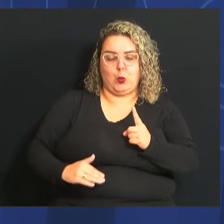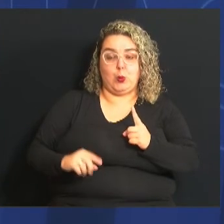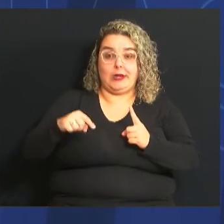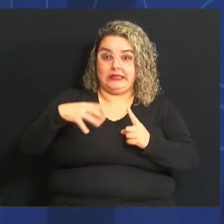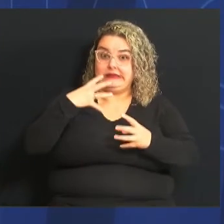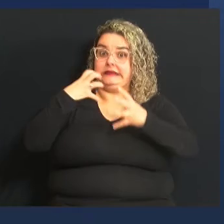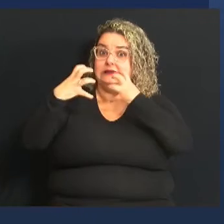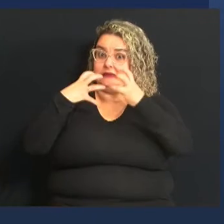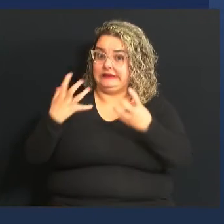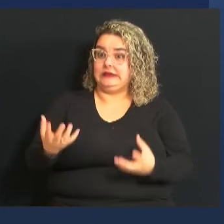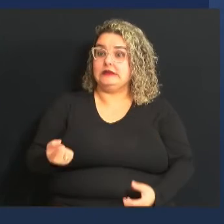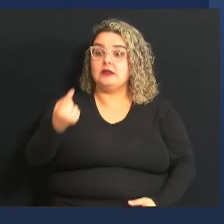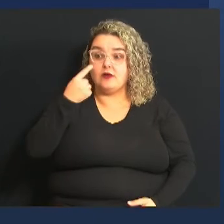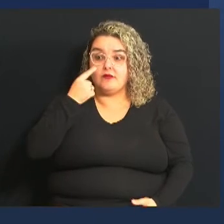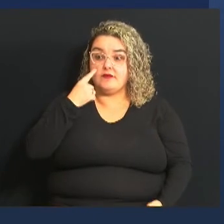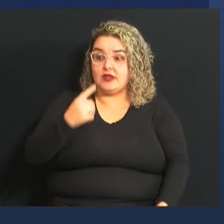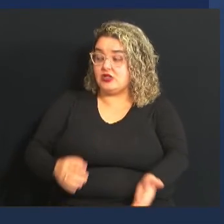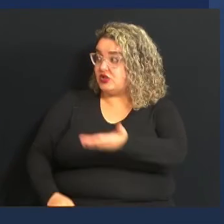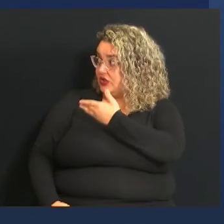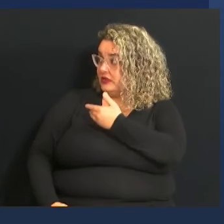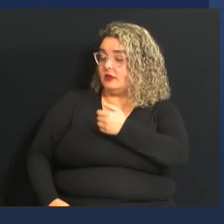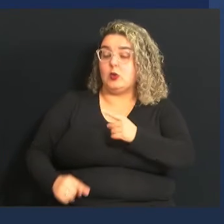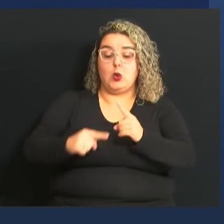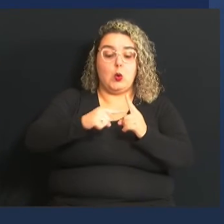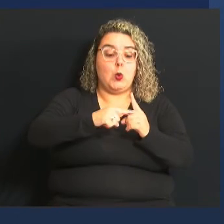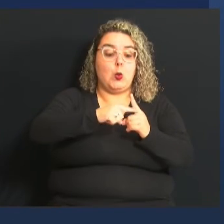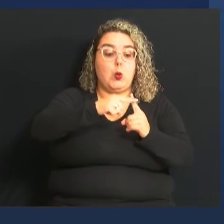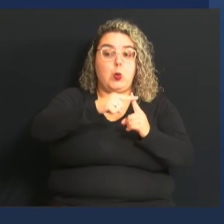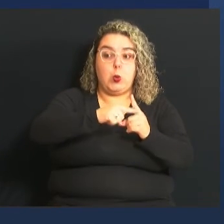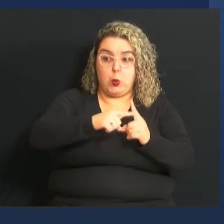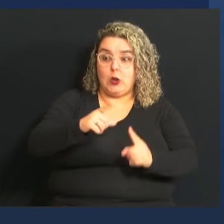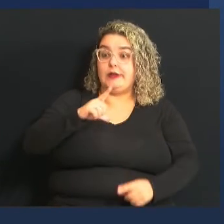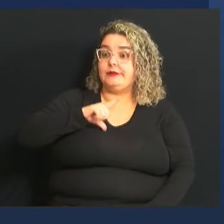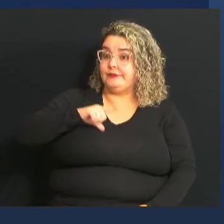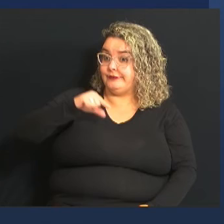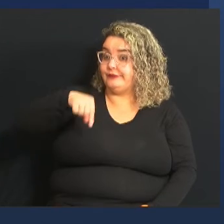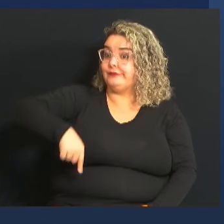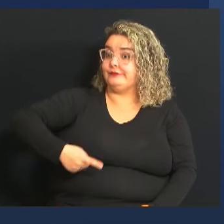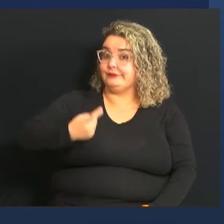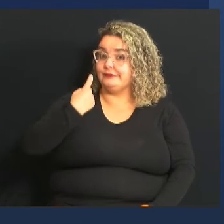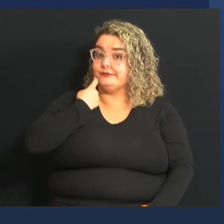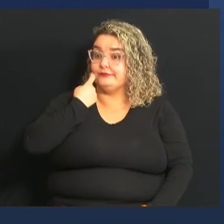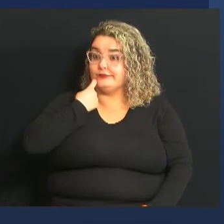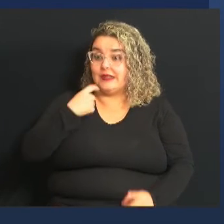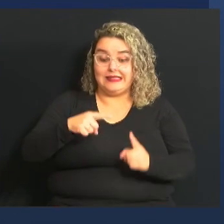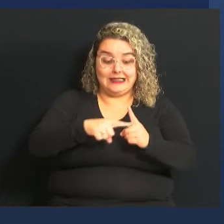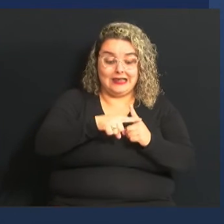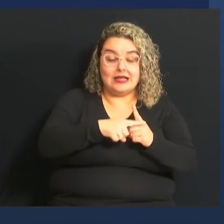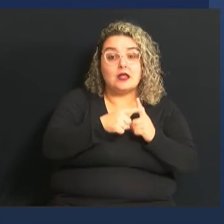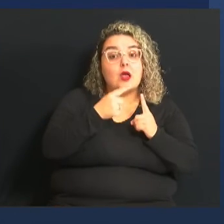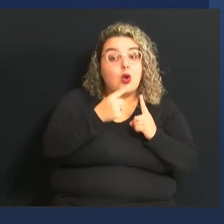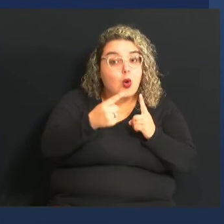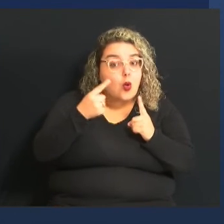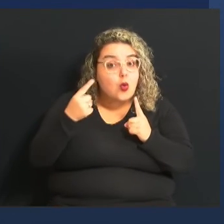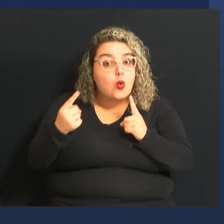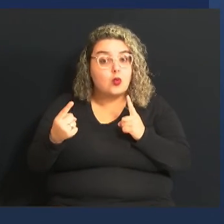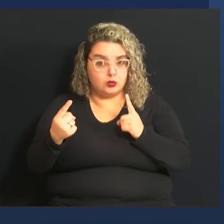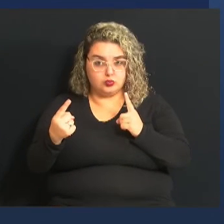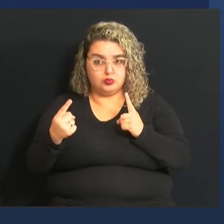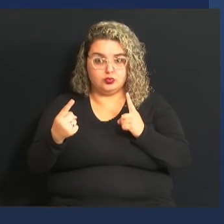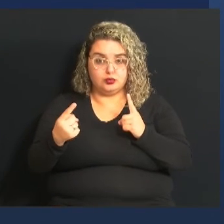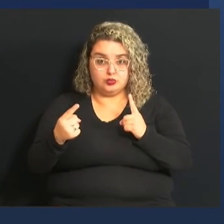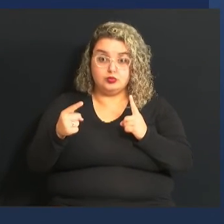viu? Então, olha só a amplitude térmica que nós teremos nesta sexta-feira. Mínima de 11 graus, o que